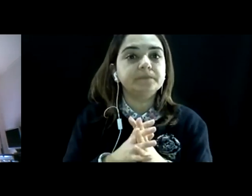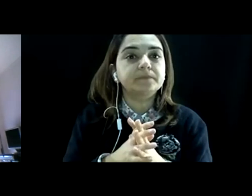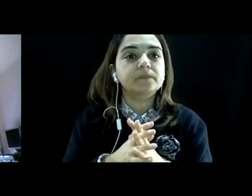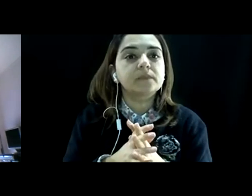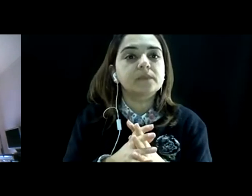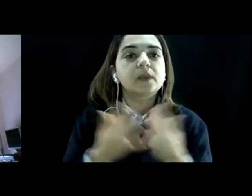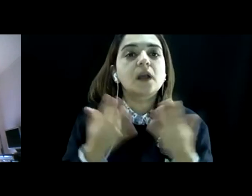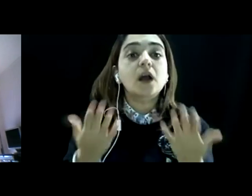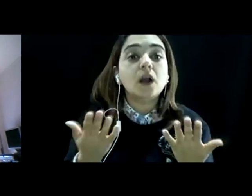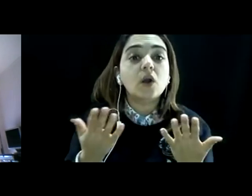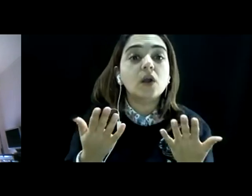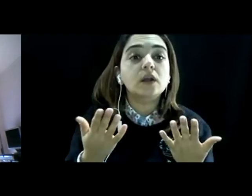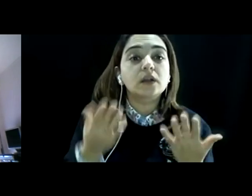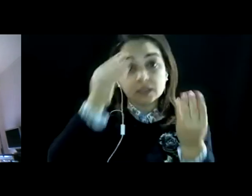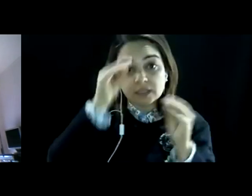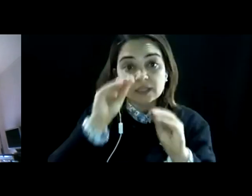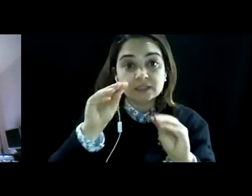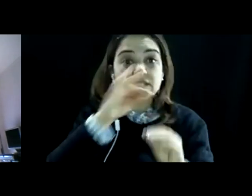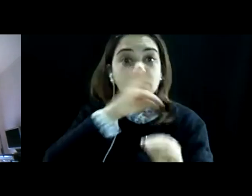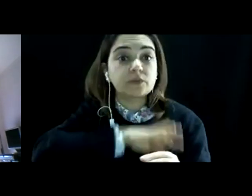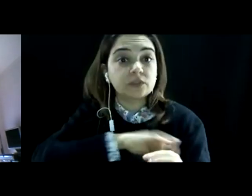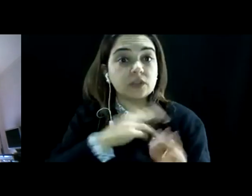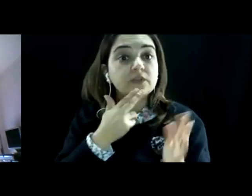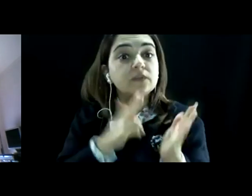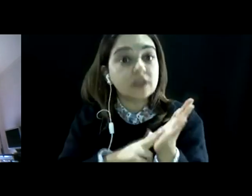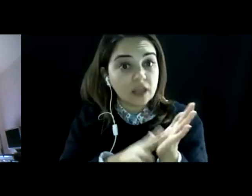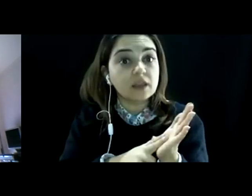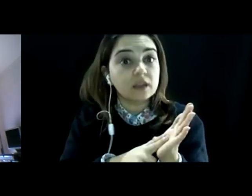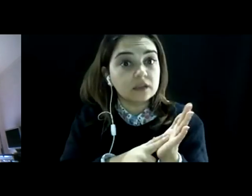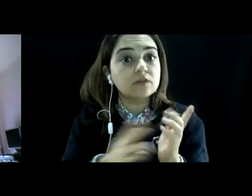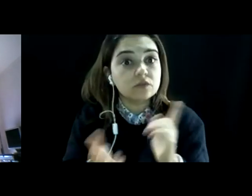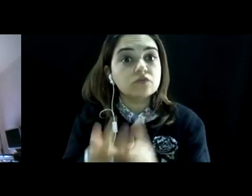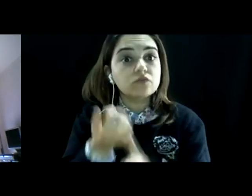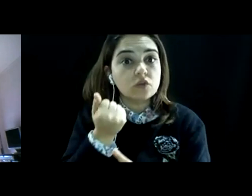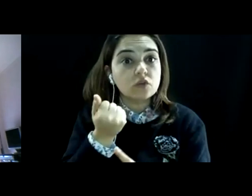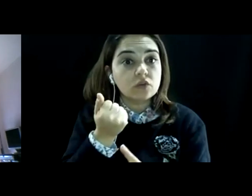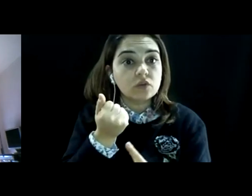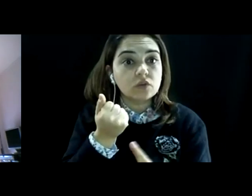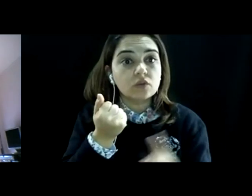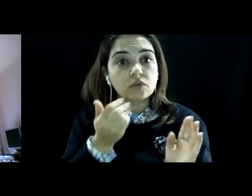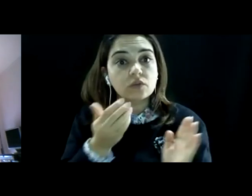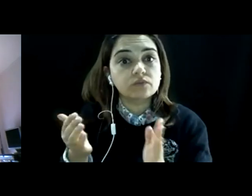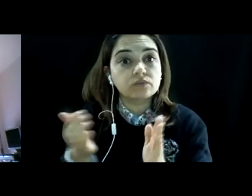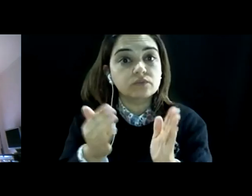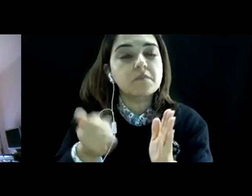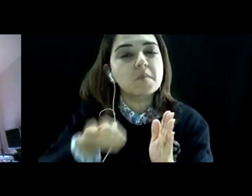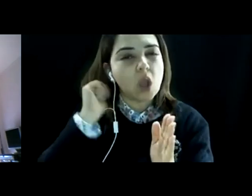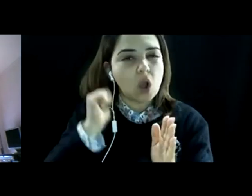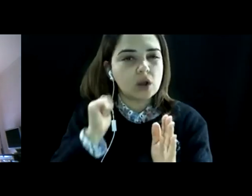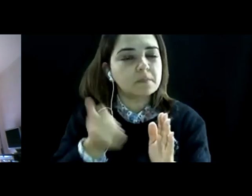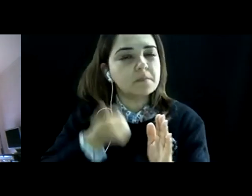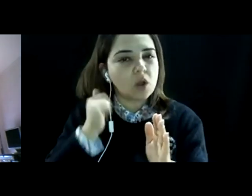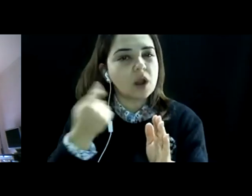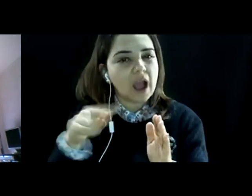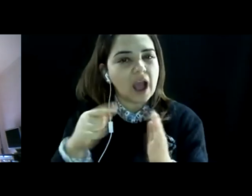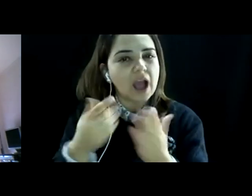uma potencialidade. O ensino profissional realmente consegue levar ao sucesso mais pessoas que o ensino regular. Nós temos aqui um estudo da